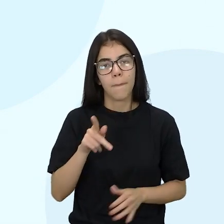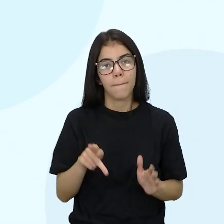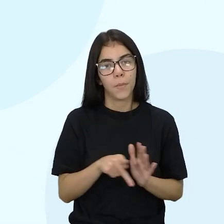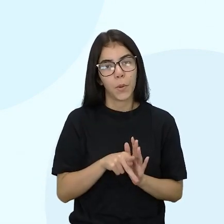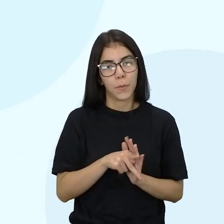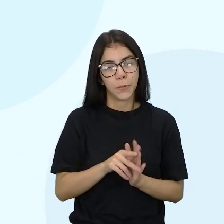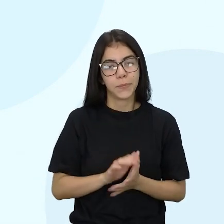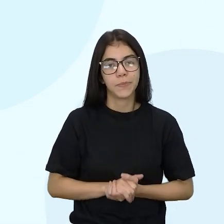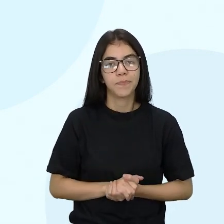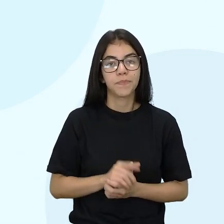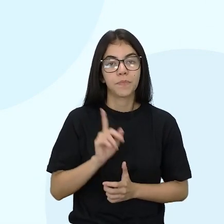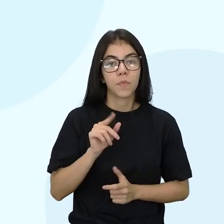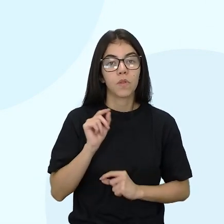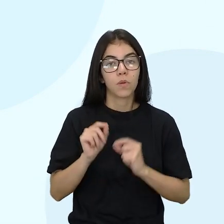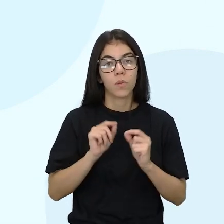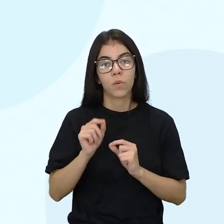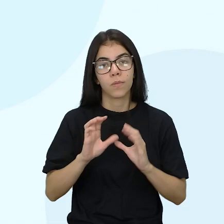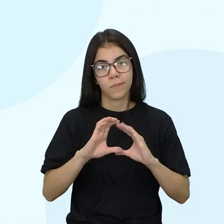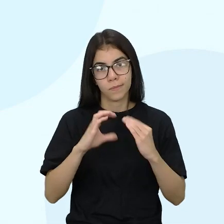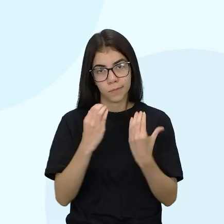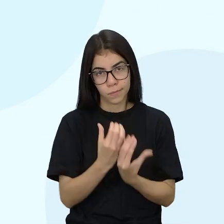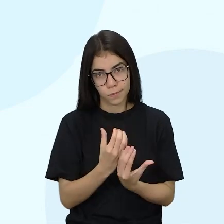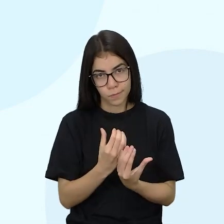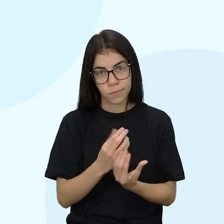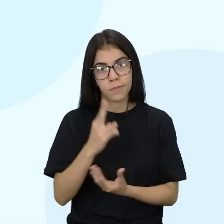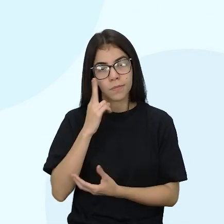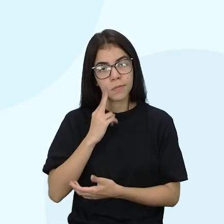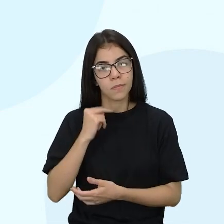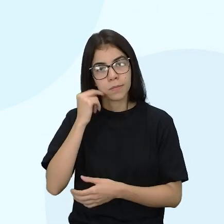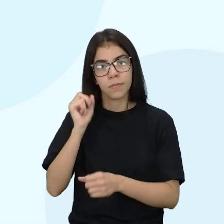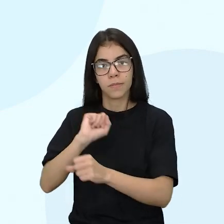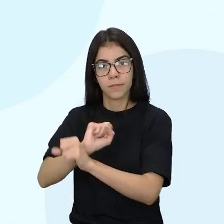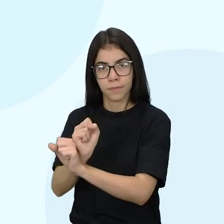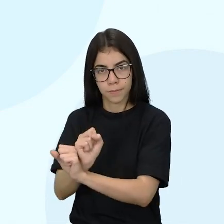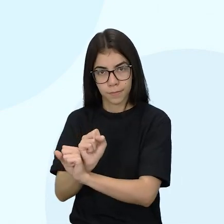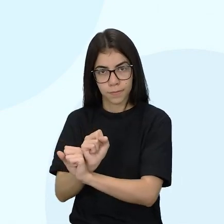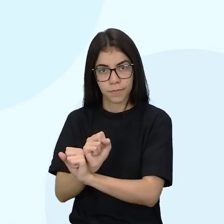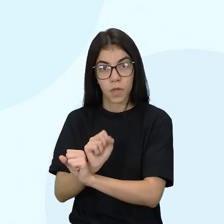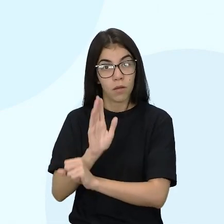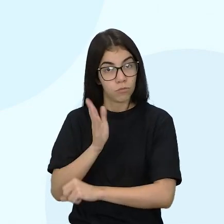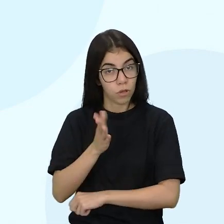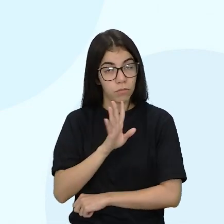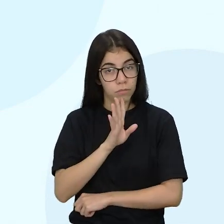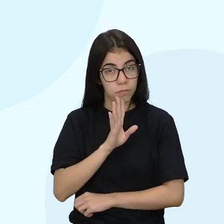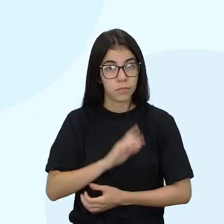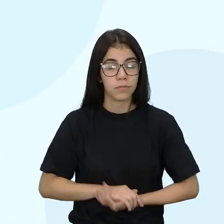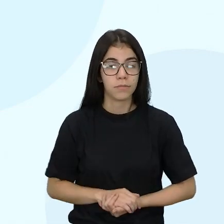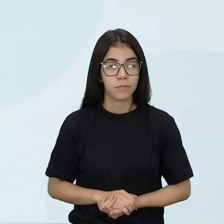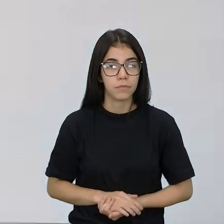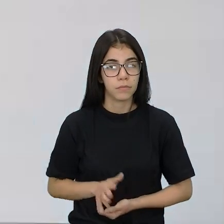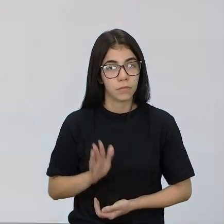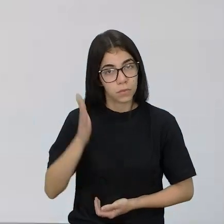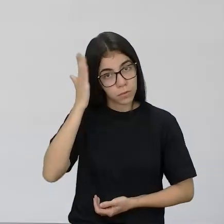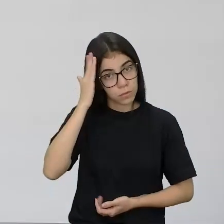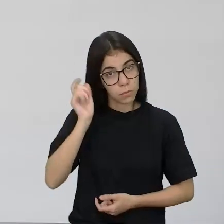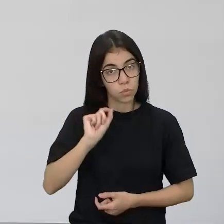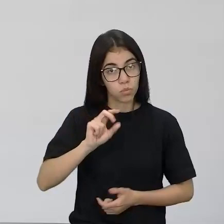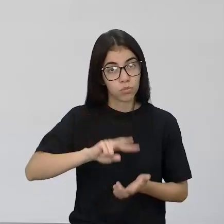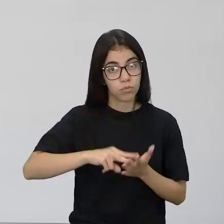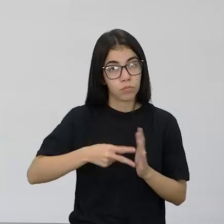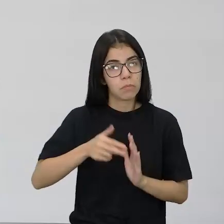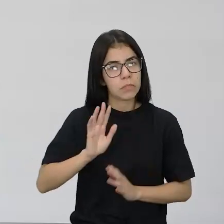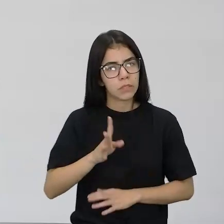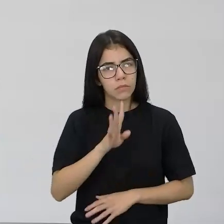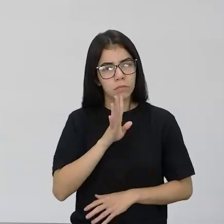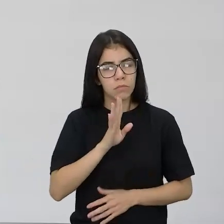específico, que é a comunidade quilombola. Você já ouviu falar na comunidade quilombola? Sabe o que é? Já ouviu falar mais